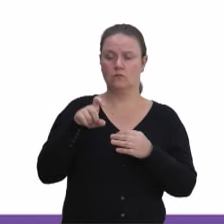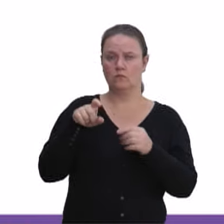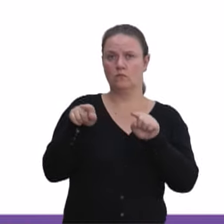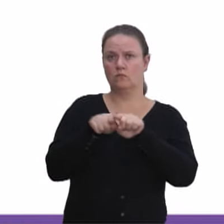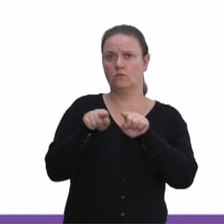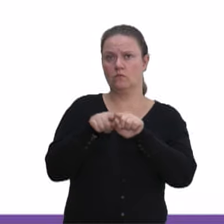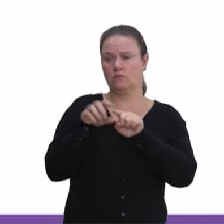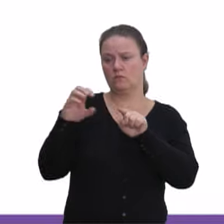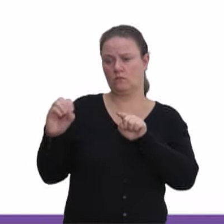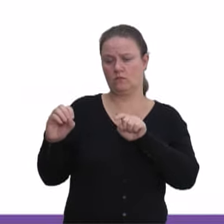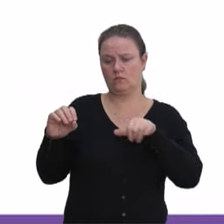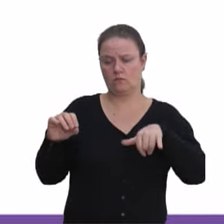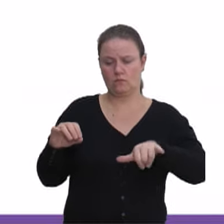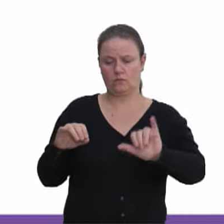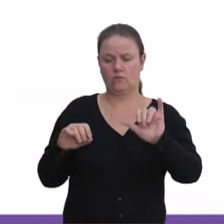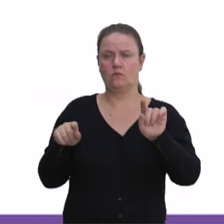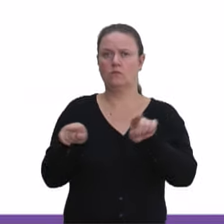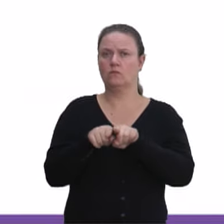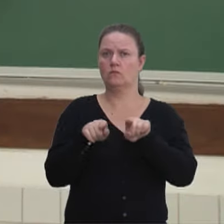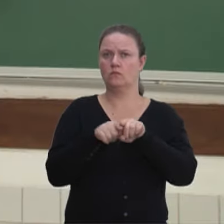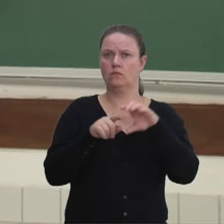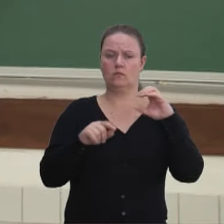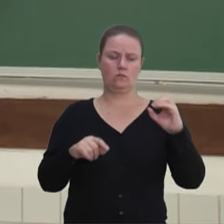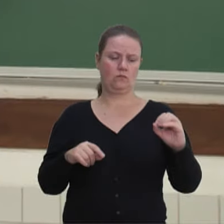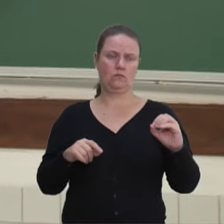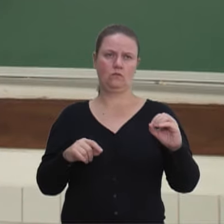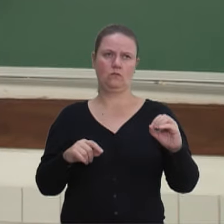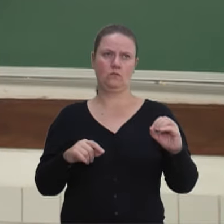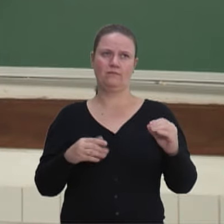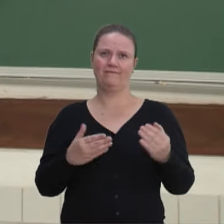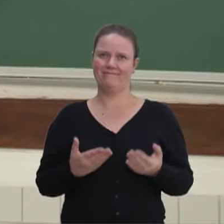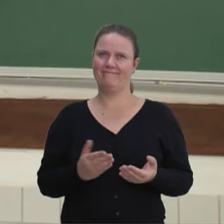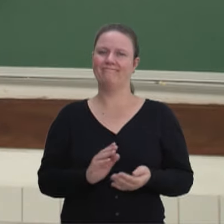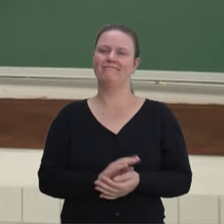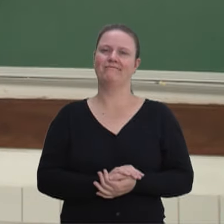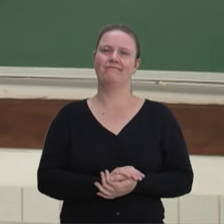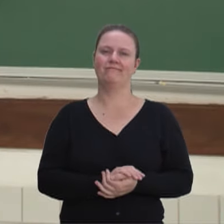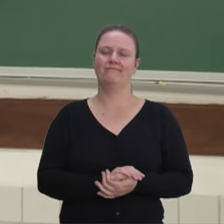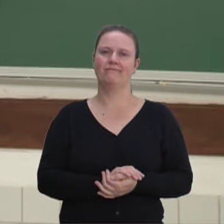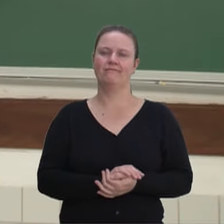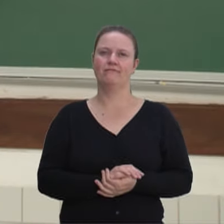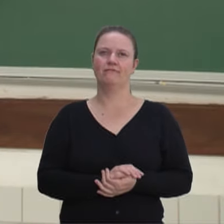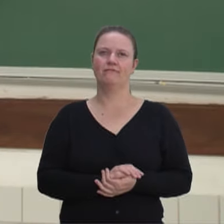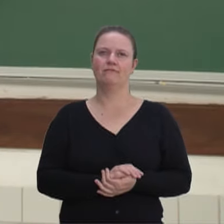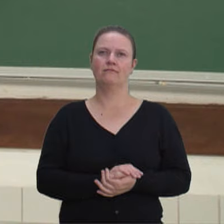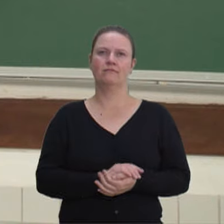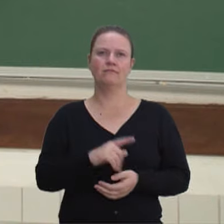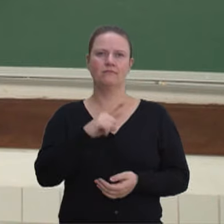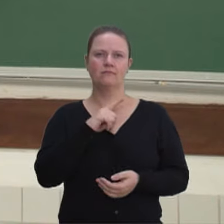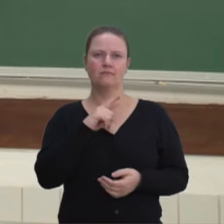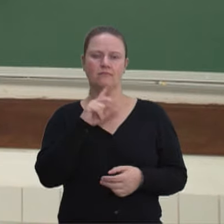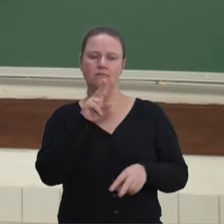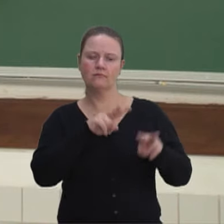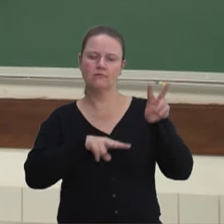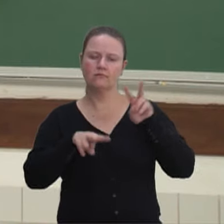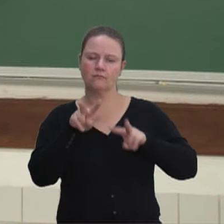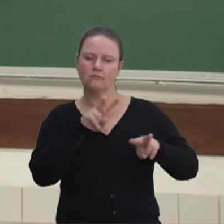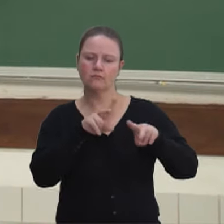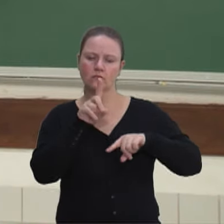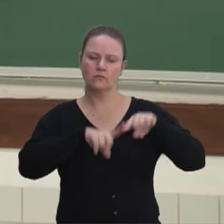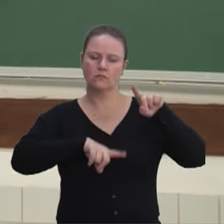um ponto y igual a 0, né? Aqui está o y igual a 0 e aqui está o x igual a 0. Então, deem uma olhadinha no